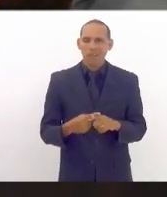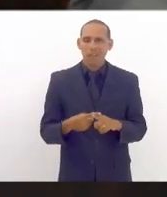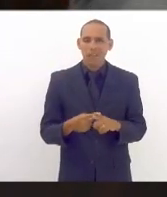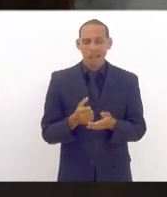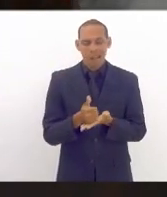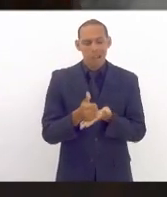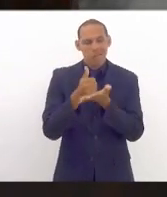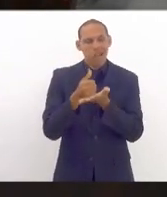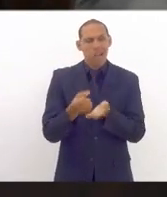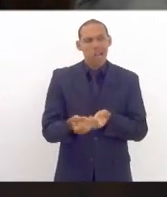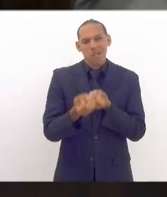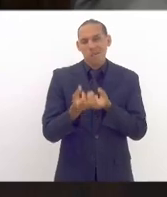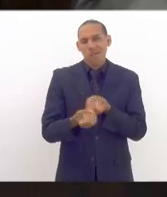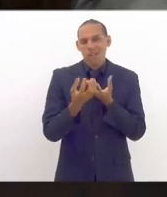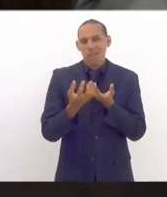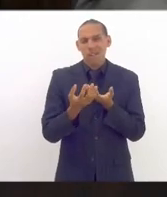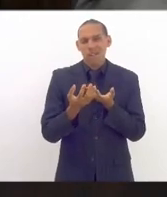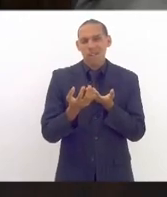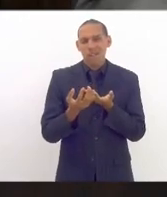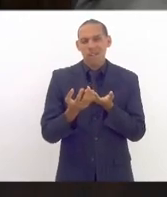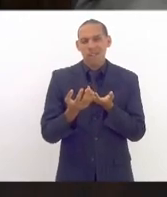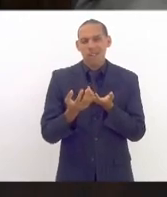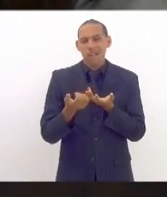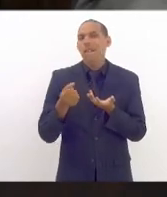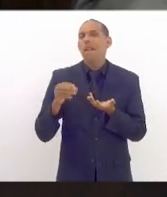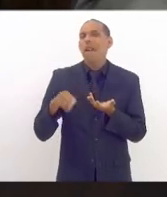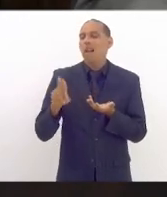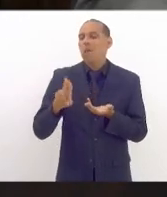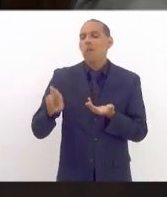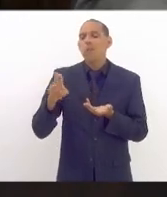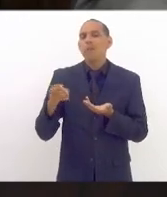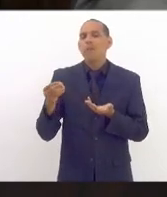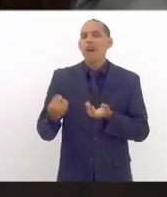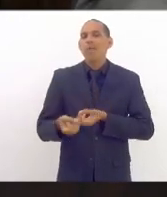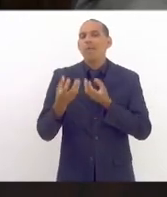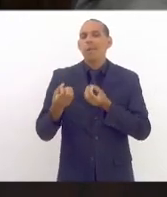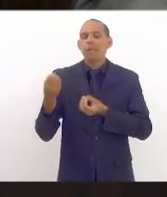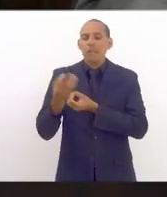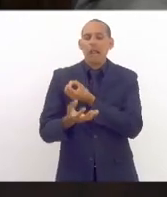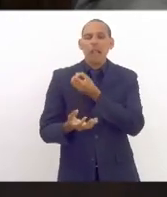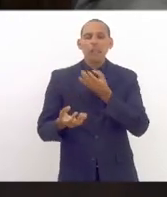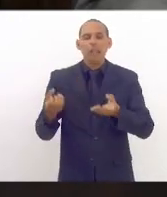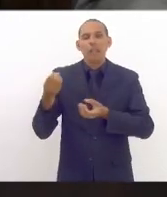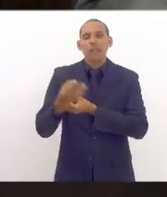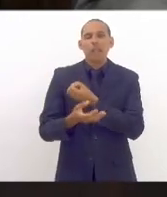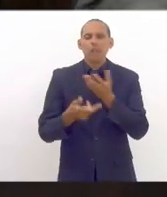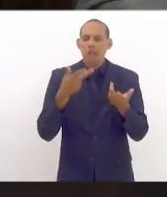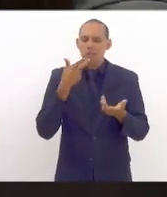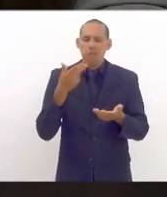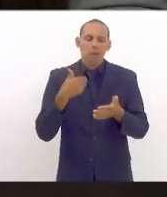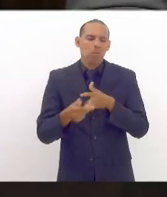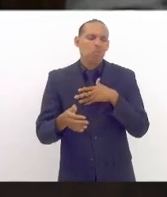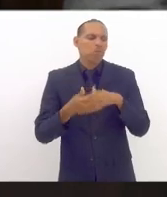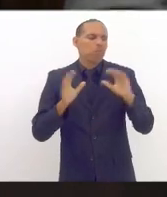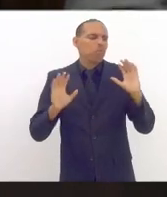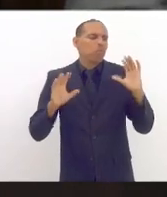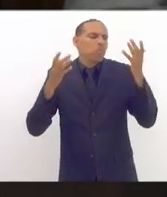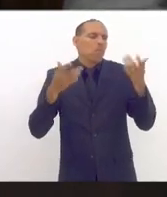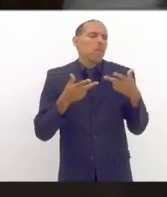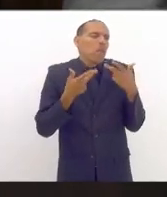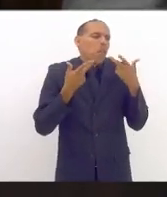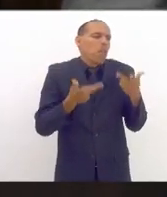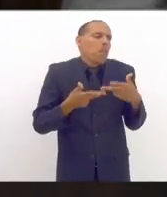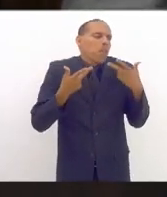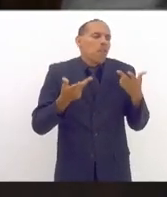a base de dados é informada pelos usuários que informa o que quiser e